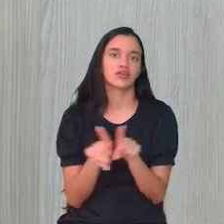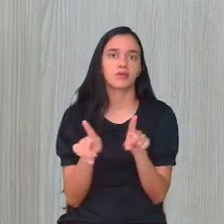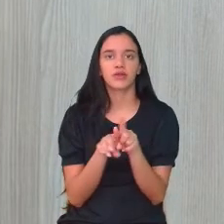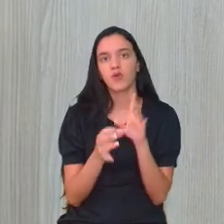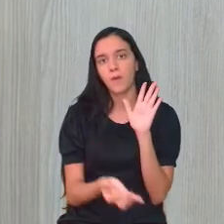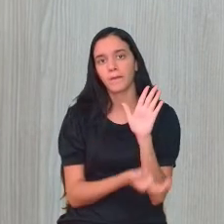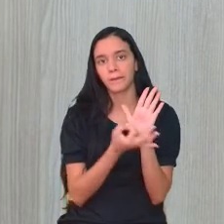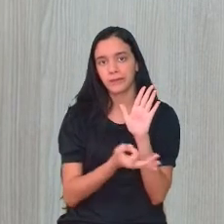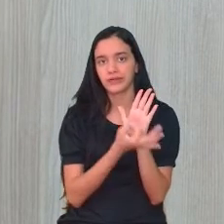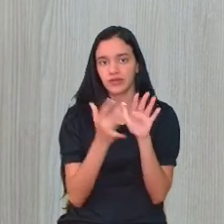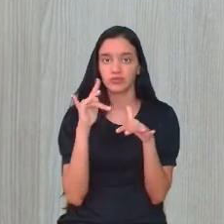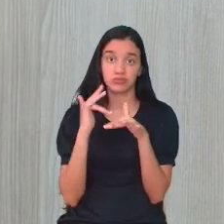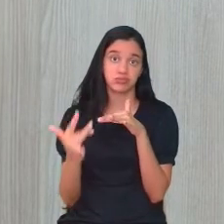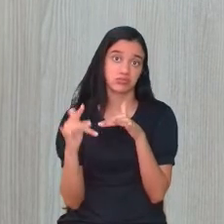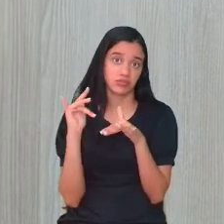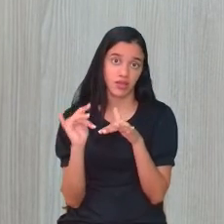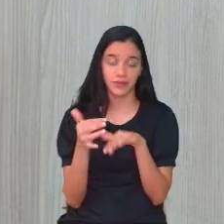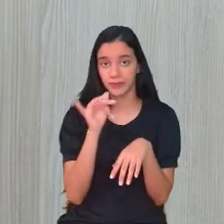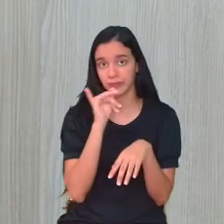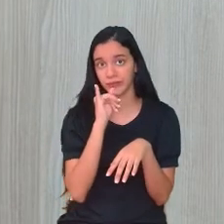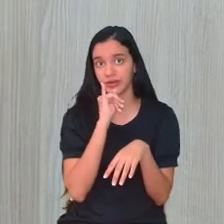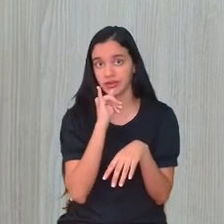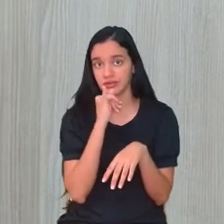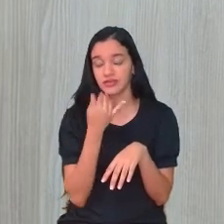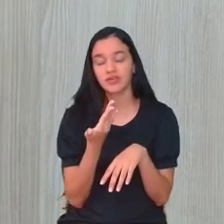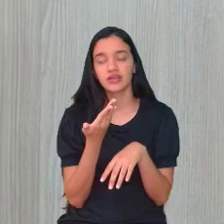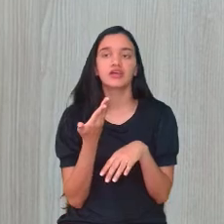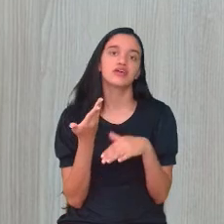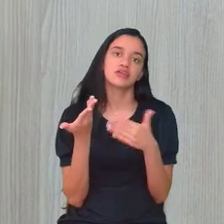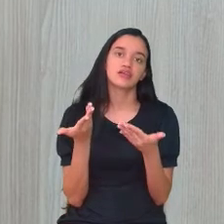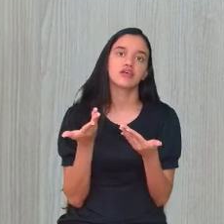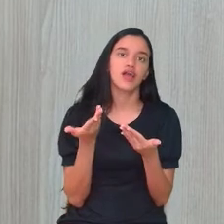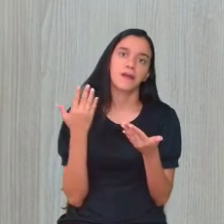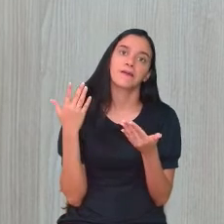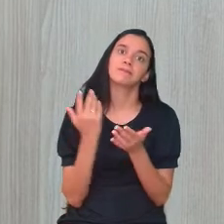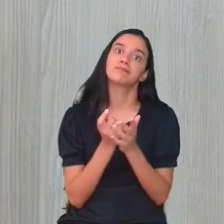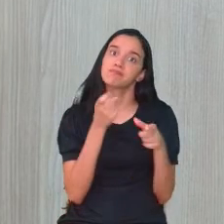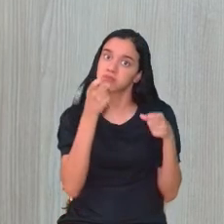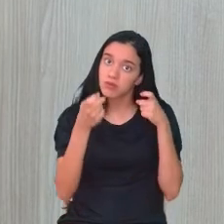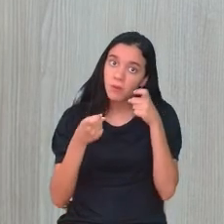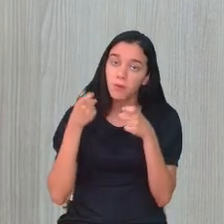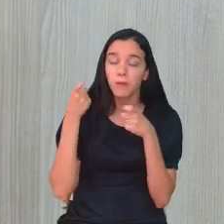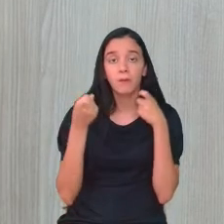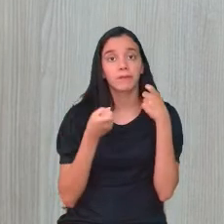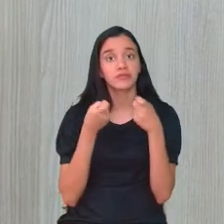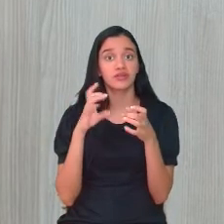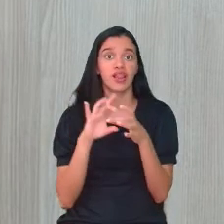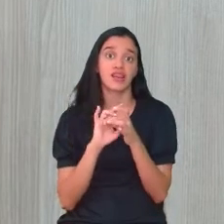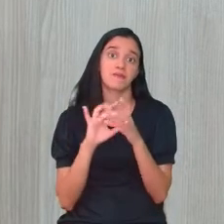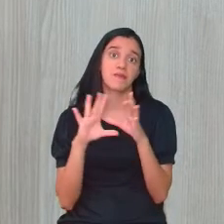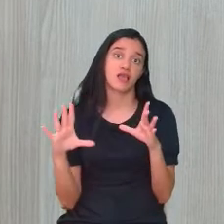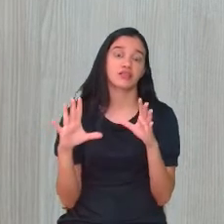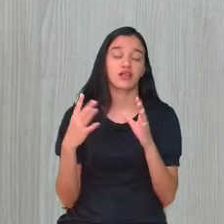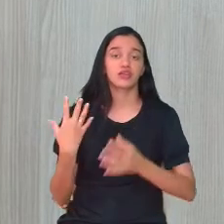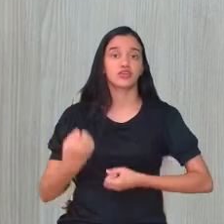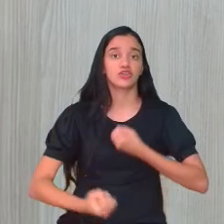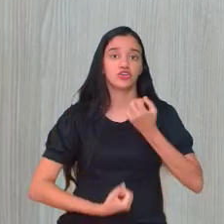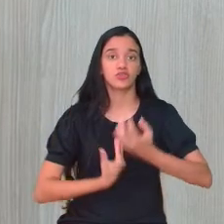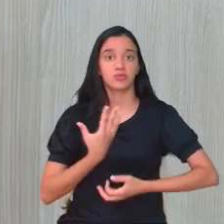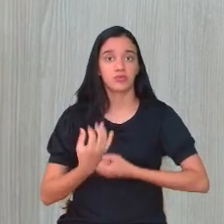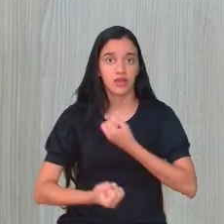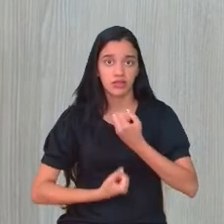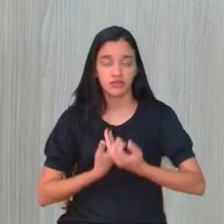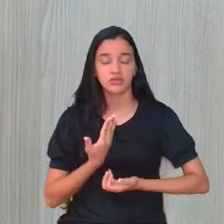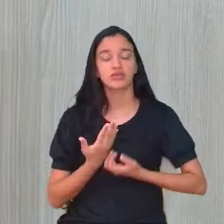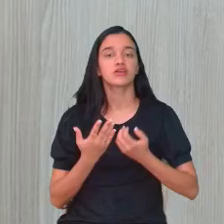sua opinião nas redes sociais, por exemplo. Não é? Isso é preocupante, a gente não ter uma liberdade de expressão, né? Em sistemas